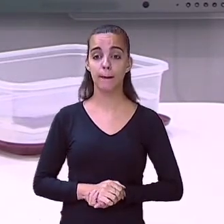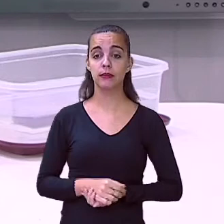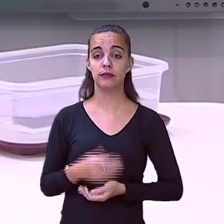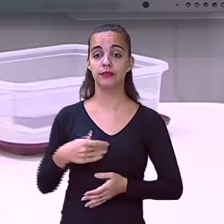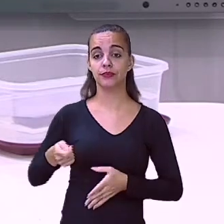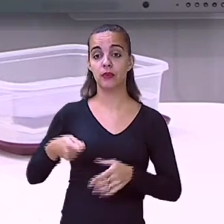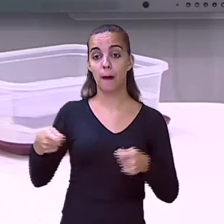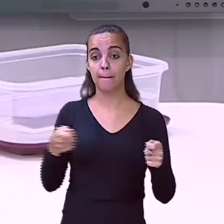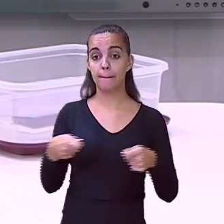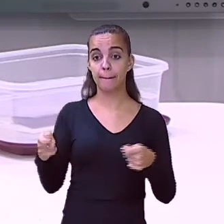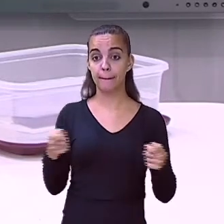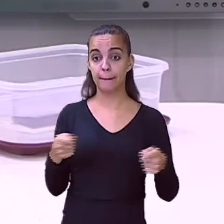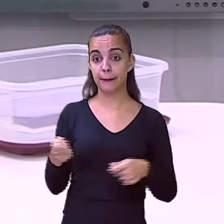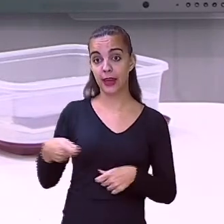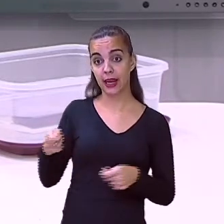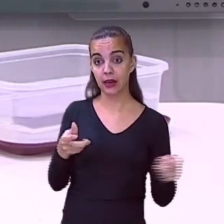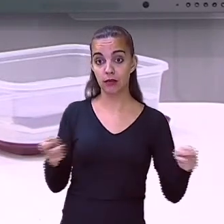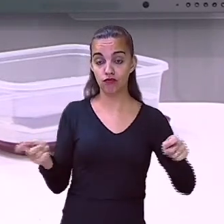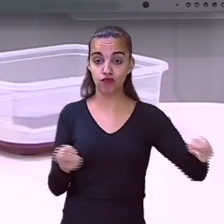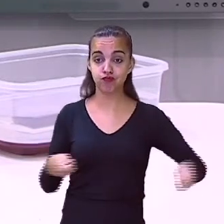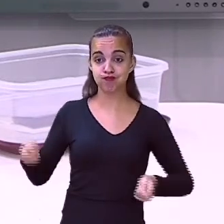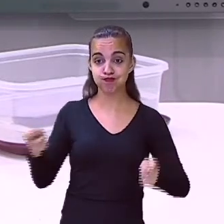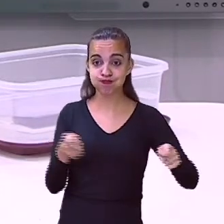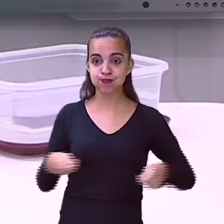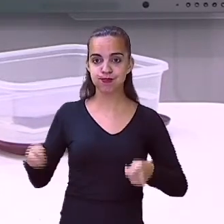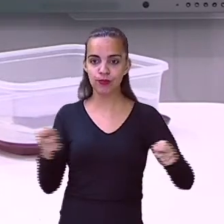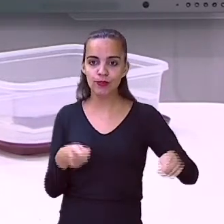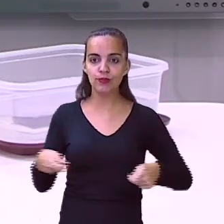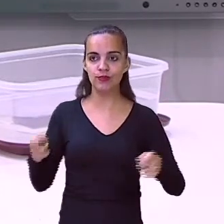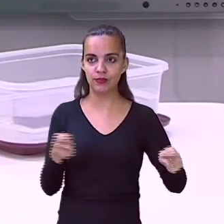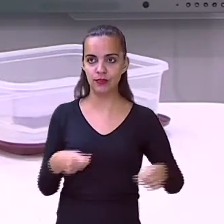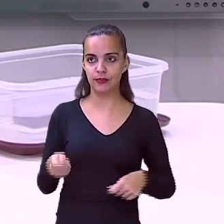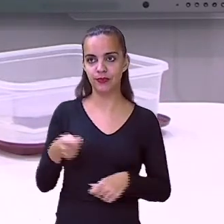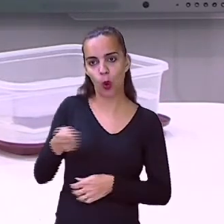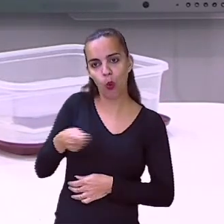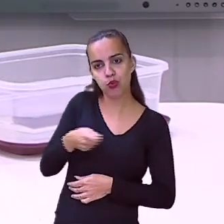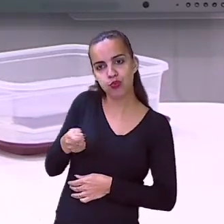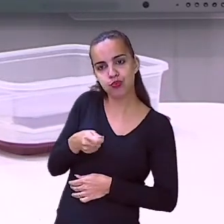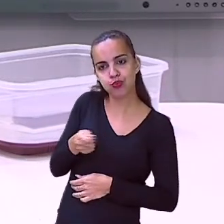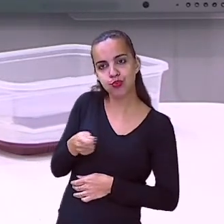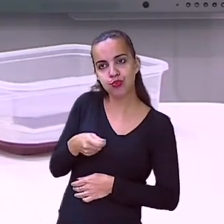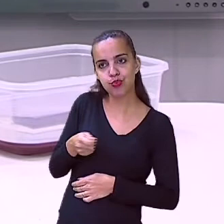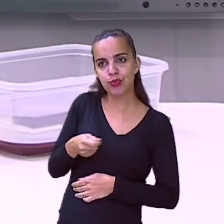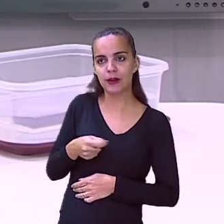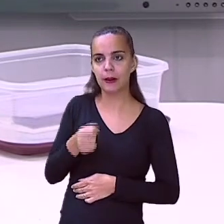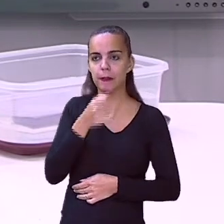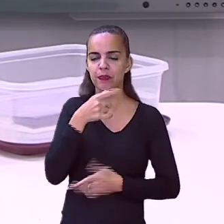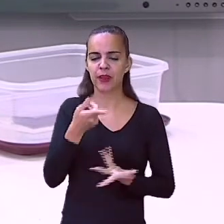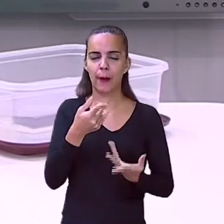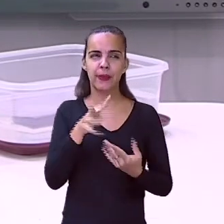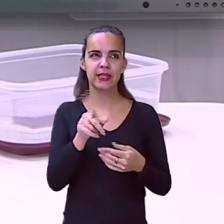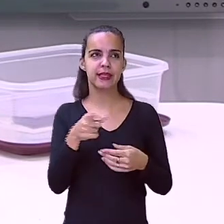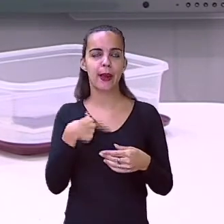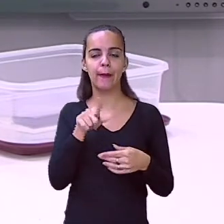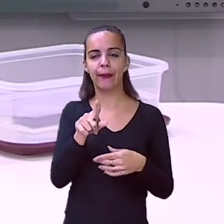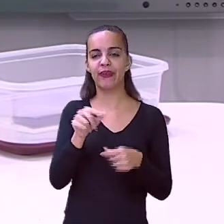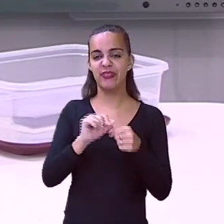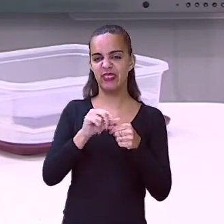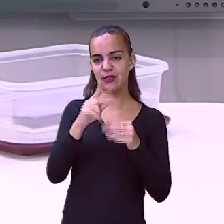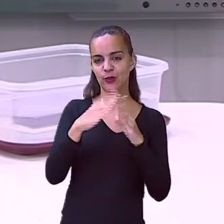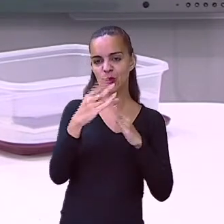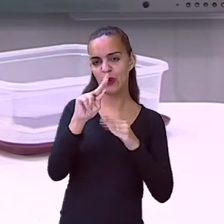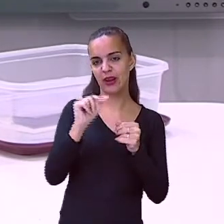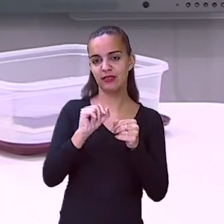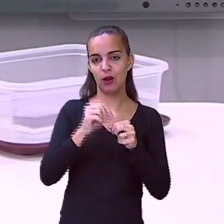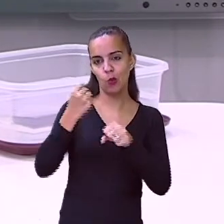peneiração. O pedreiro faz muito isto, né? Vamos preparar uma massa, então a areia ela tem que estar